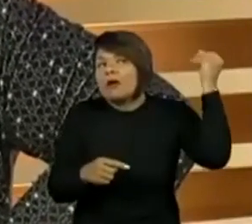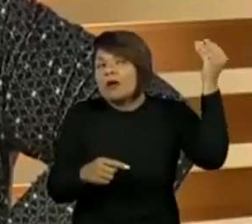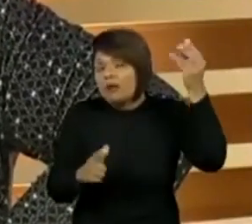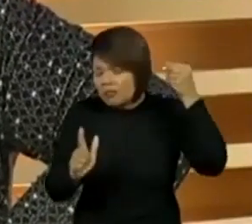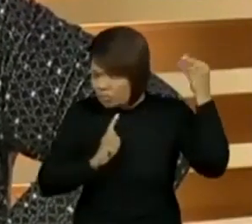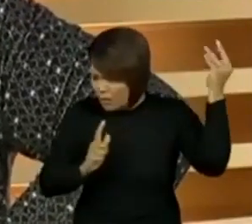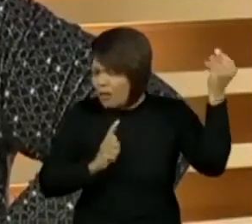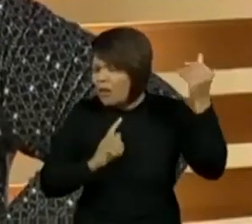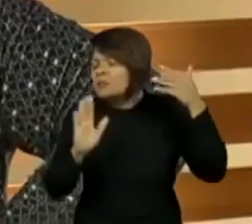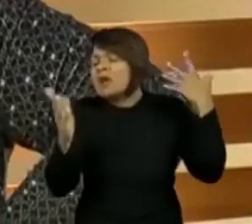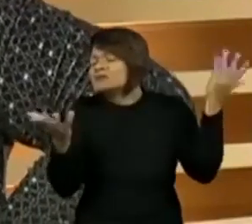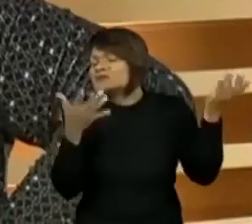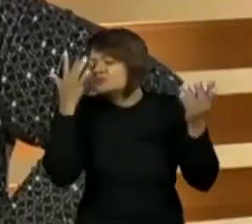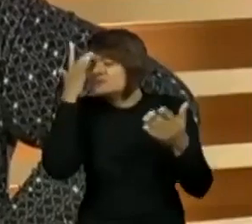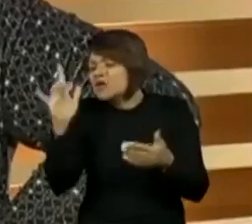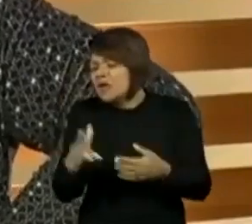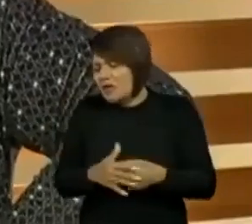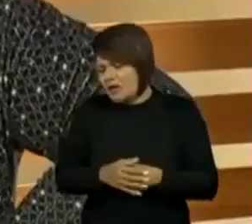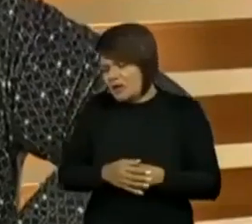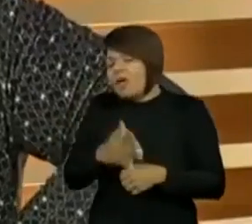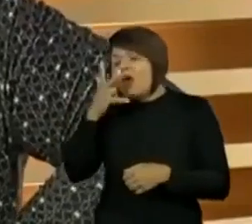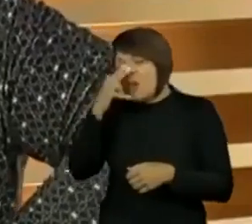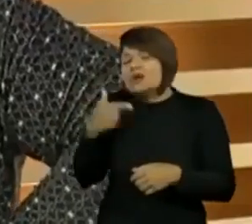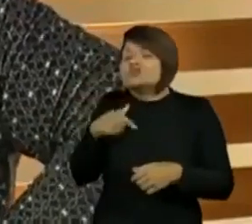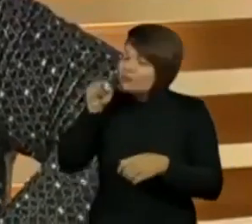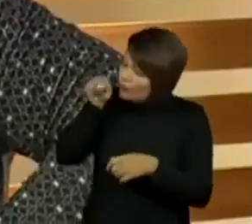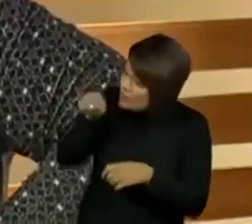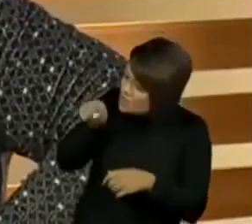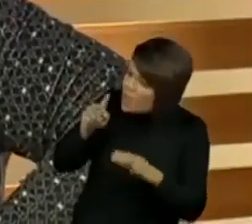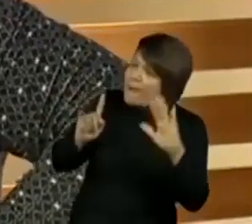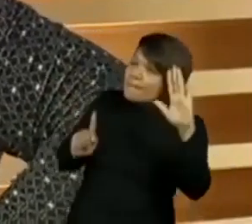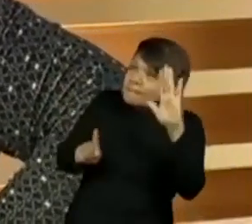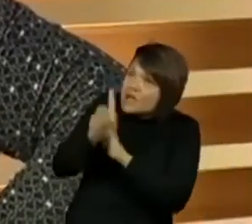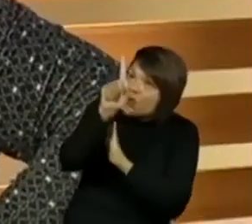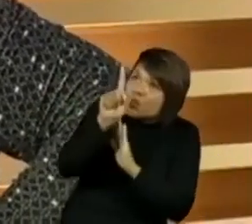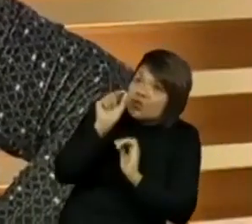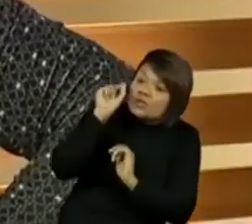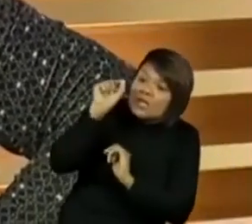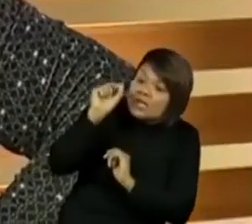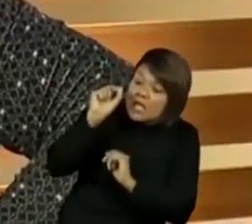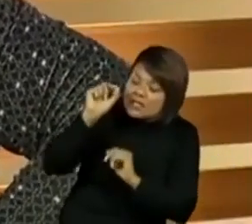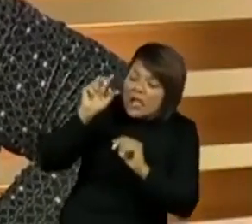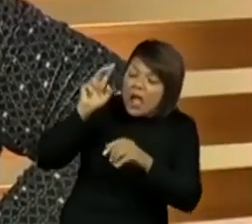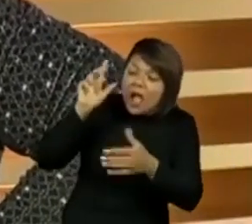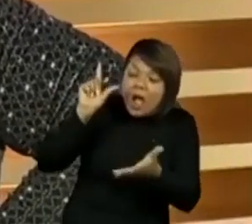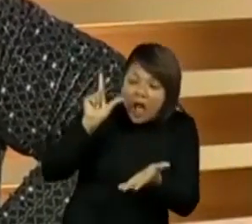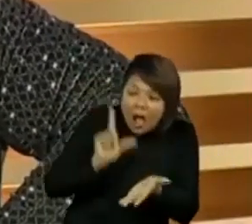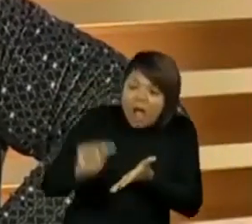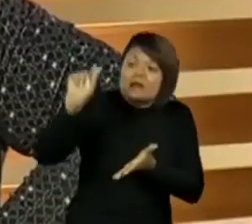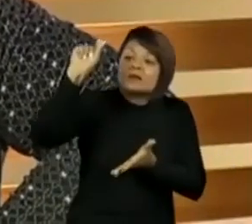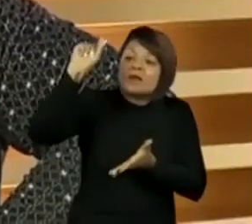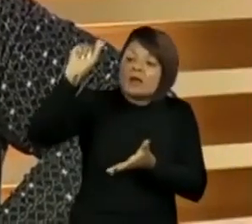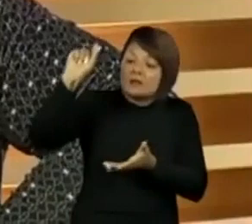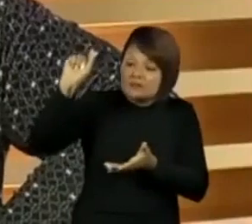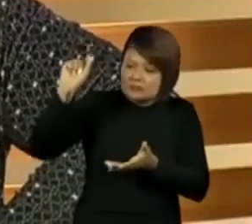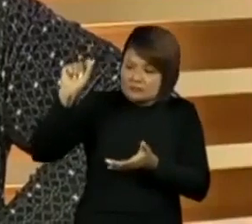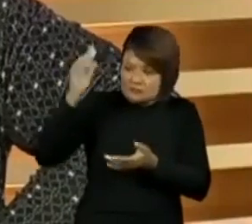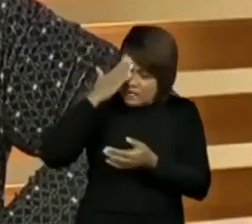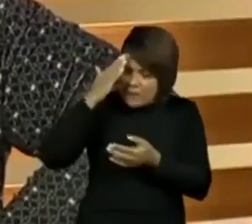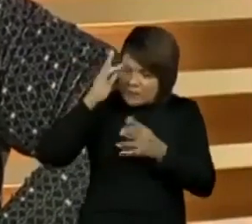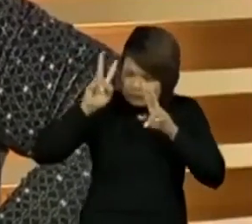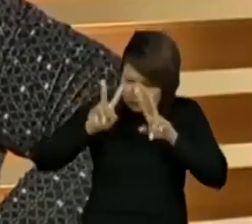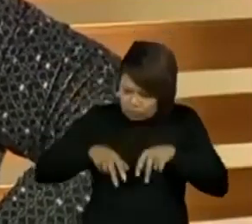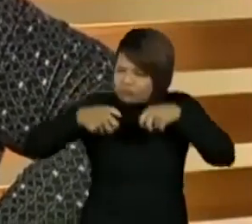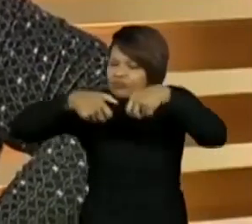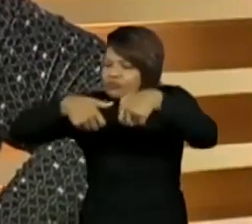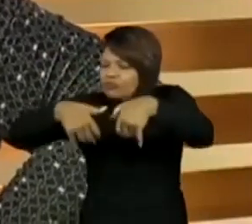você deve perguntar à águia. A águia é um animal muito sábio. É o único que tem a coragem de olhar